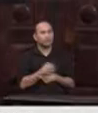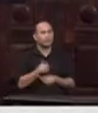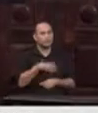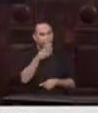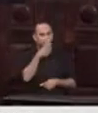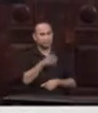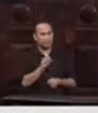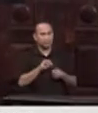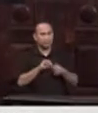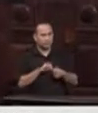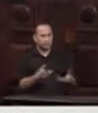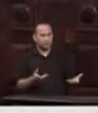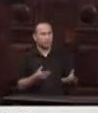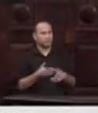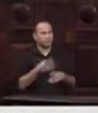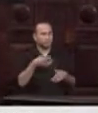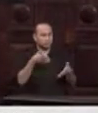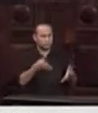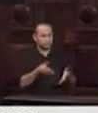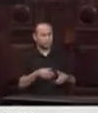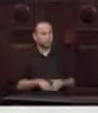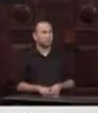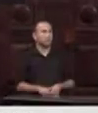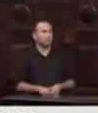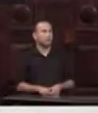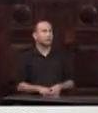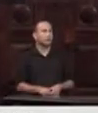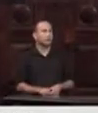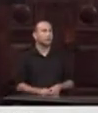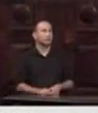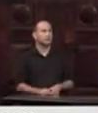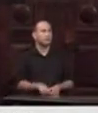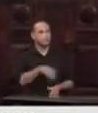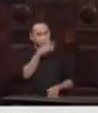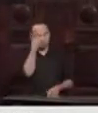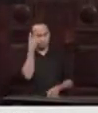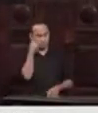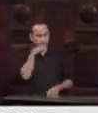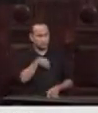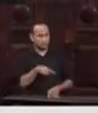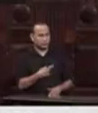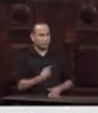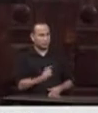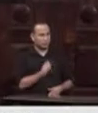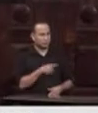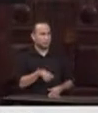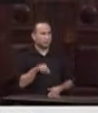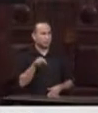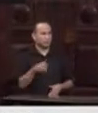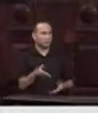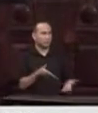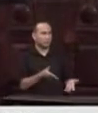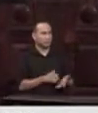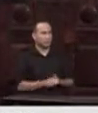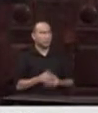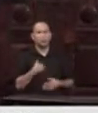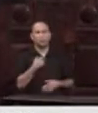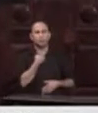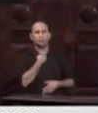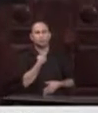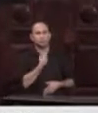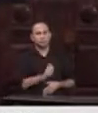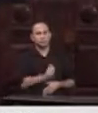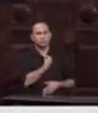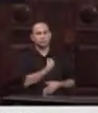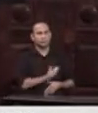faço questão de fazer aqui em representação àqueles que aqui me colocaram. Nós não podemos mais viver